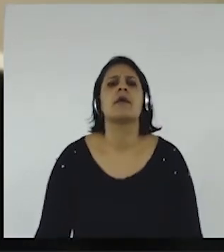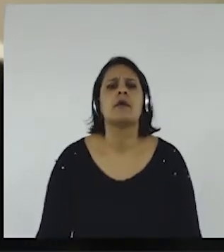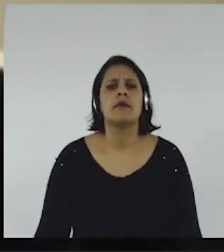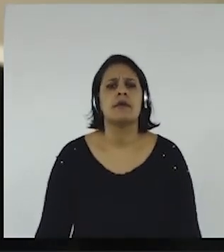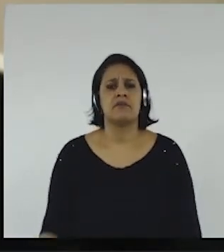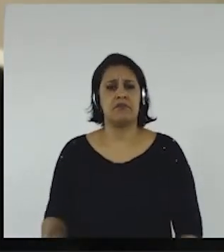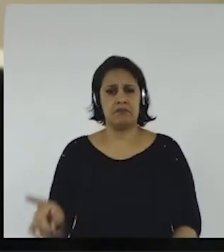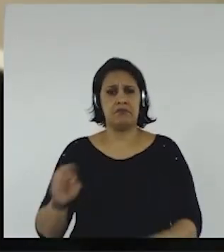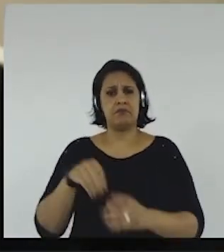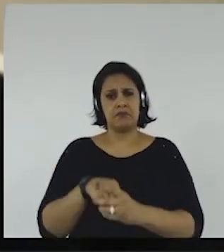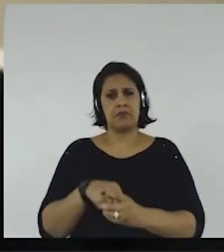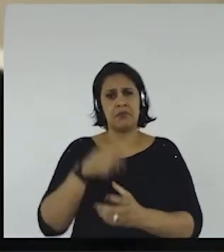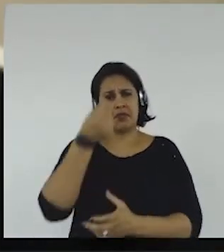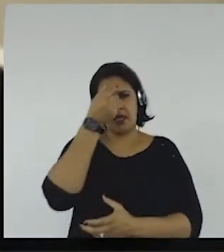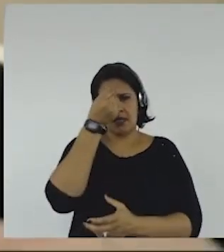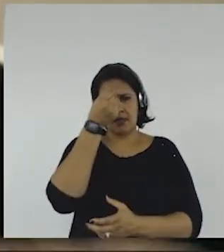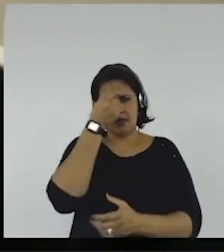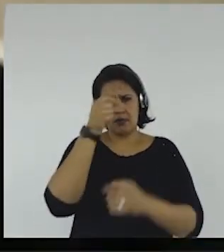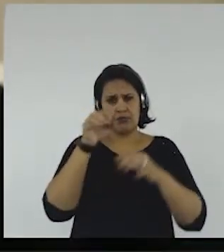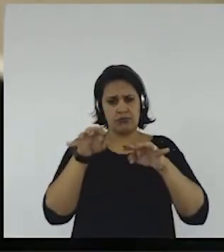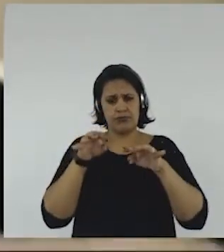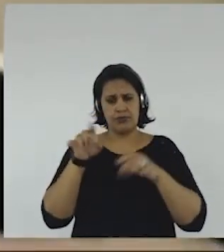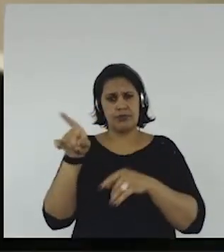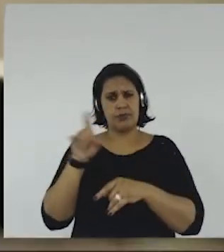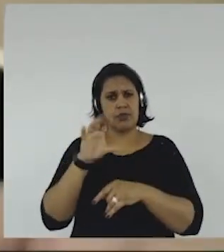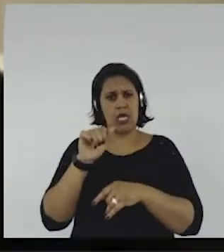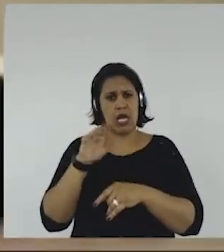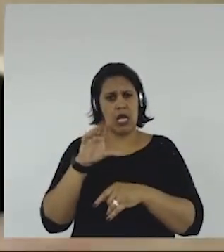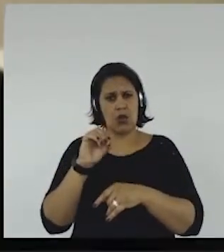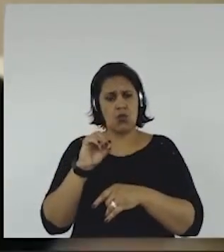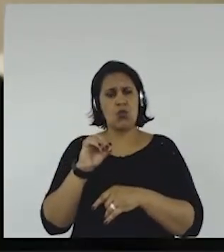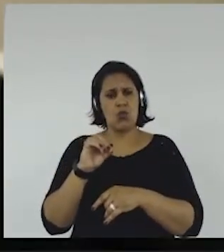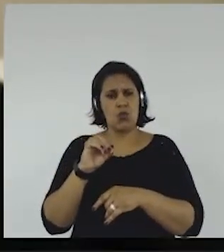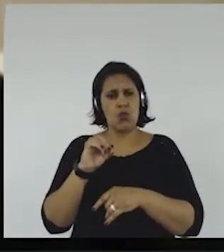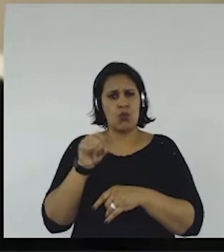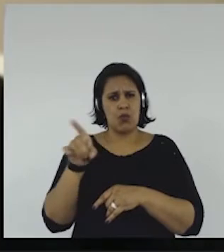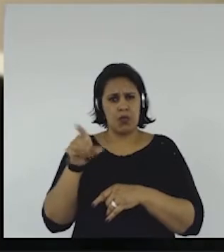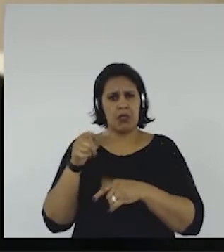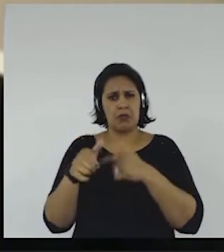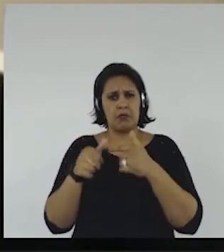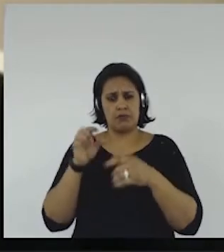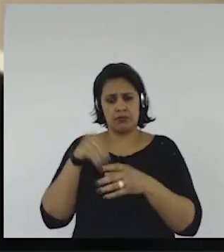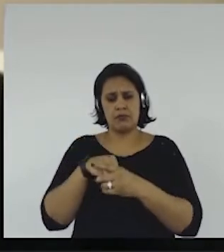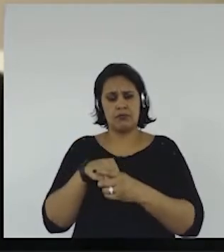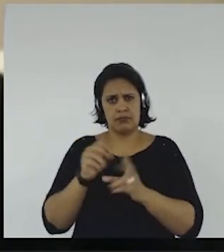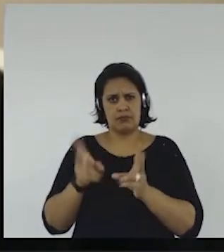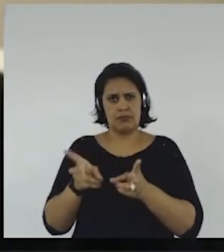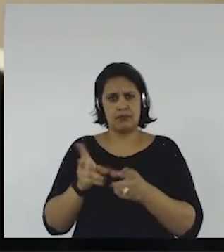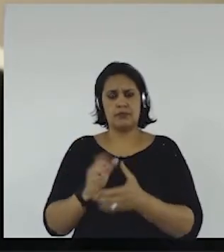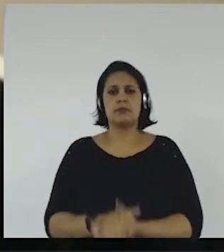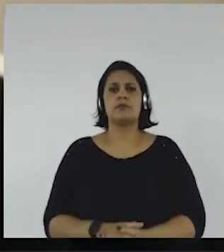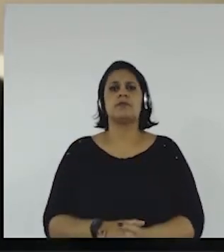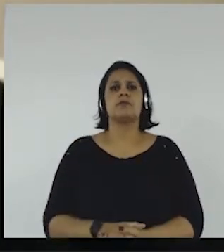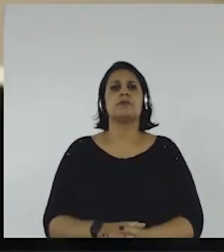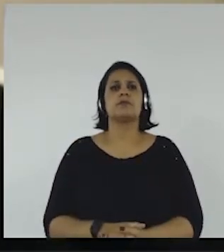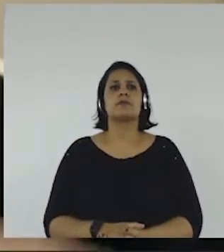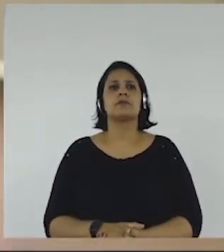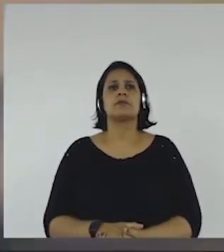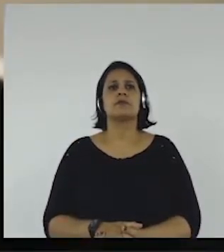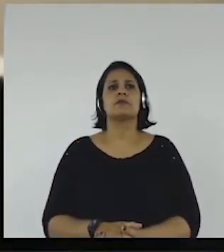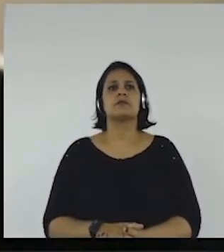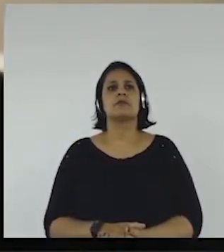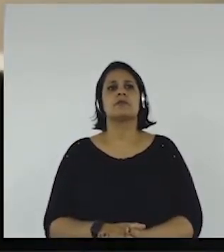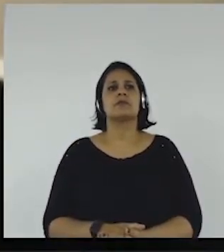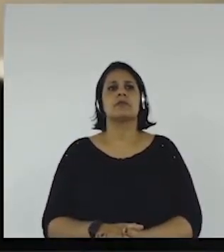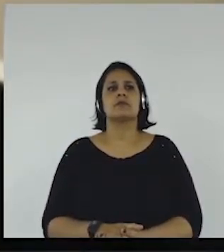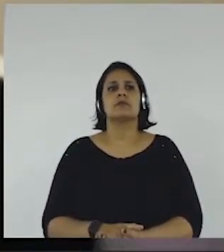ele foi secretário do diretório acadêmico, do CACO, Centro Acadêmico Cândido Oliveira, da Faculdade Nacional de Direito. De